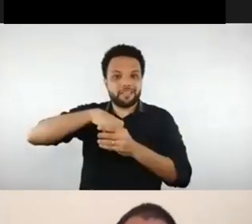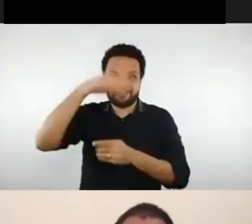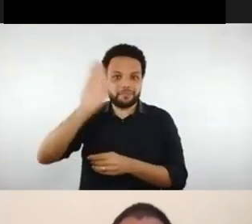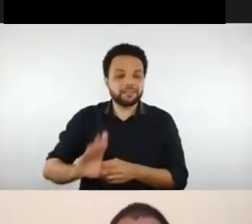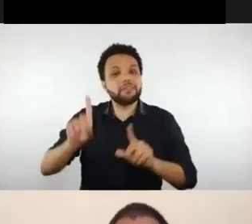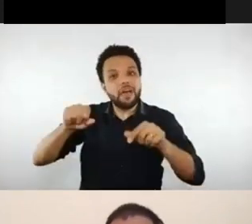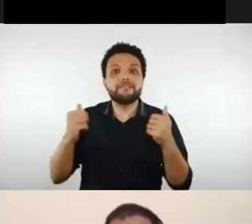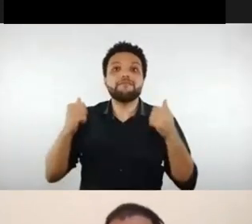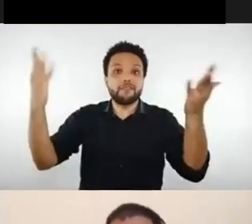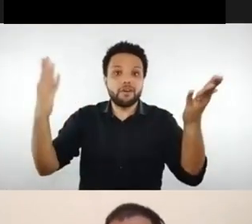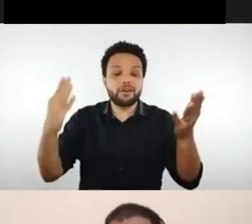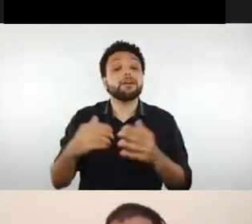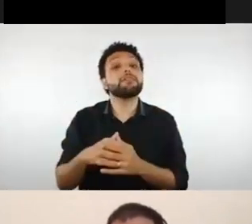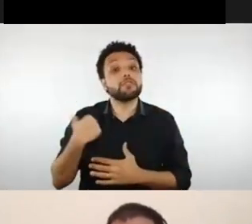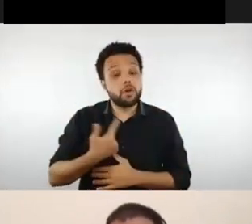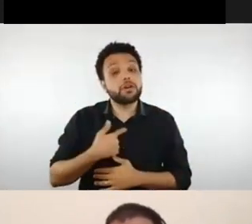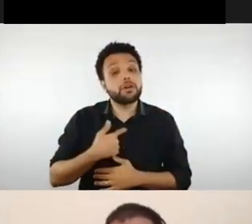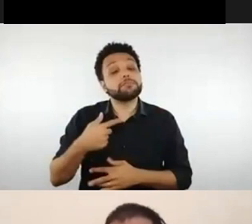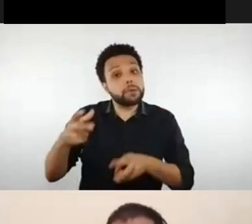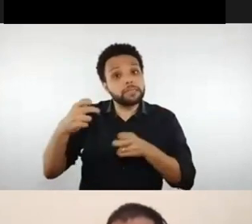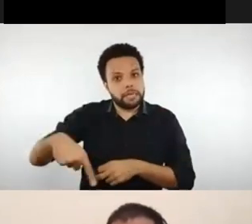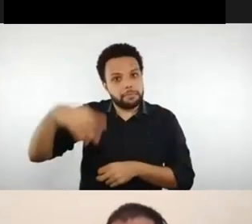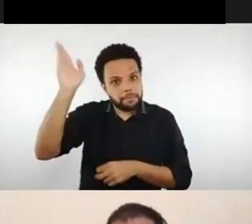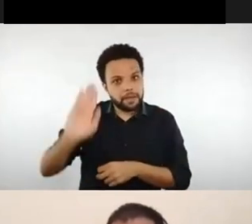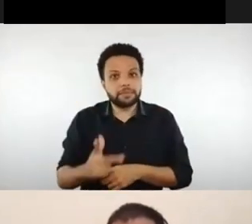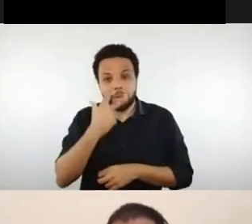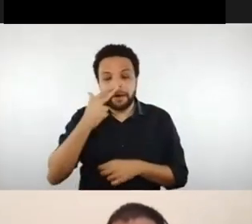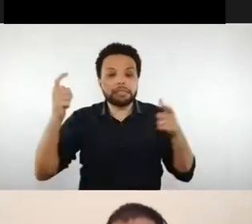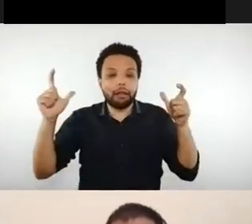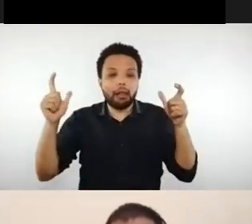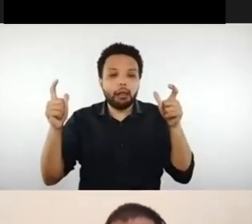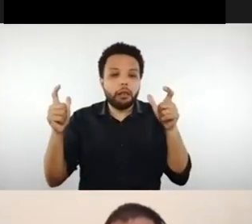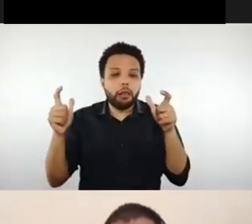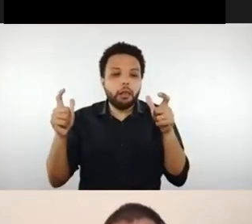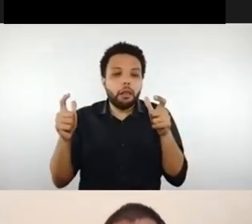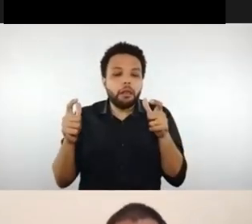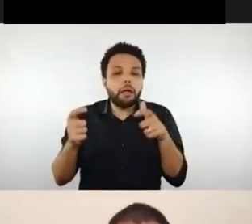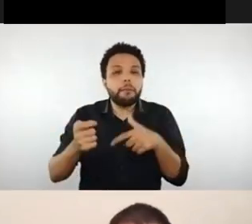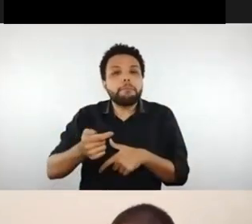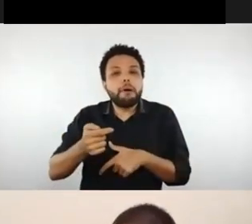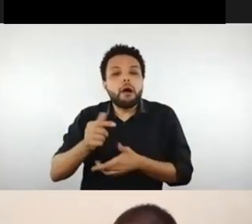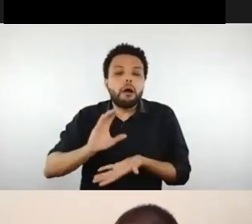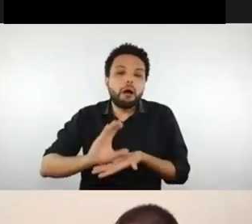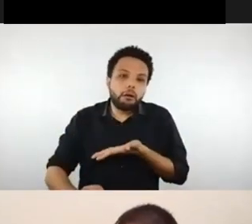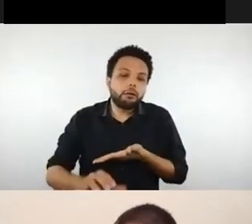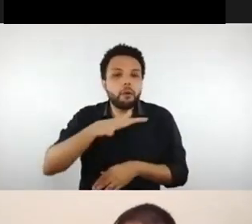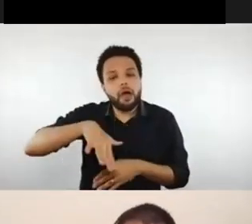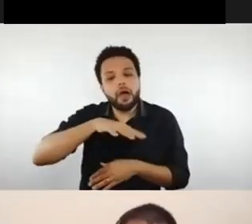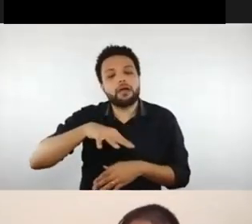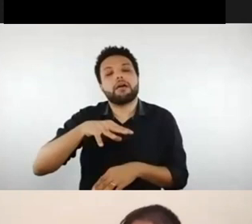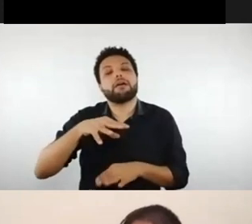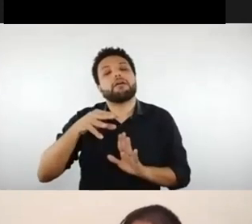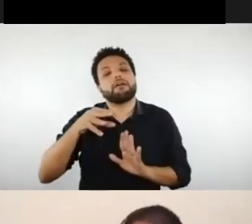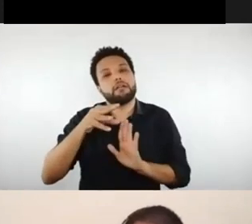uma retração do mercado interno por conta da retração das políticas públicas brasileiras, e agora a